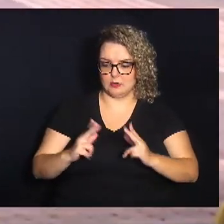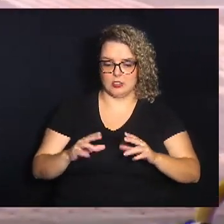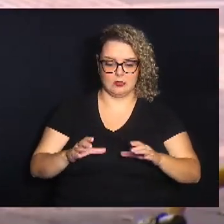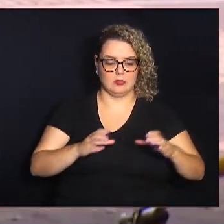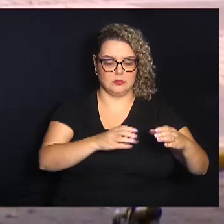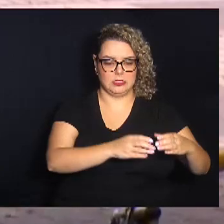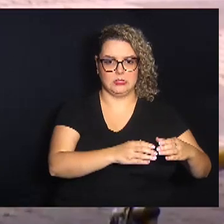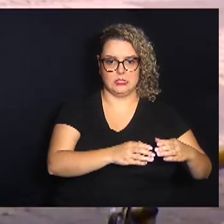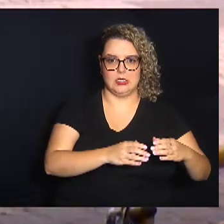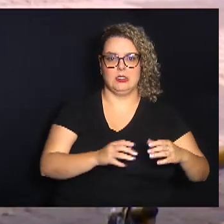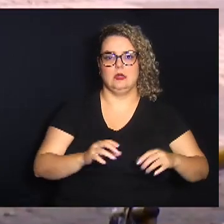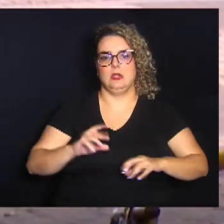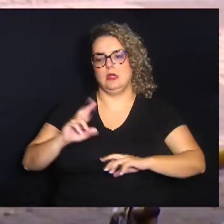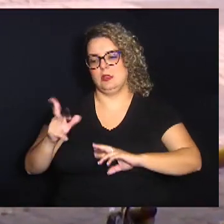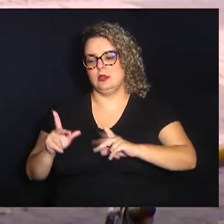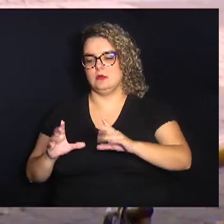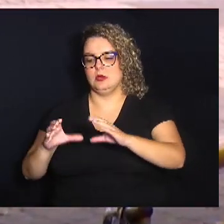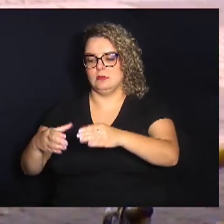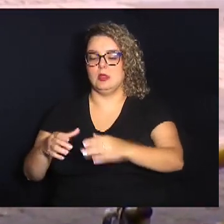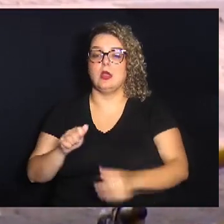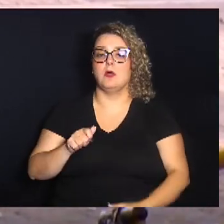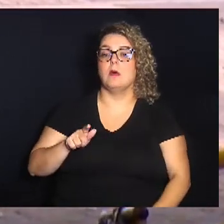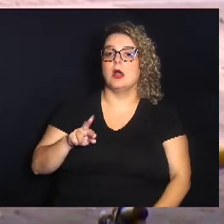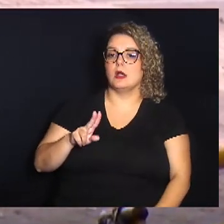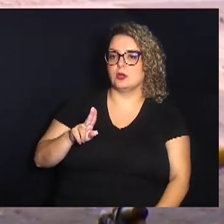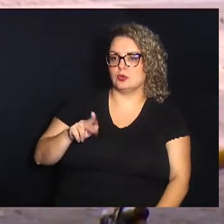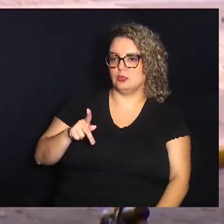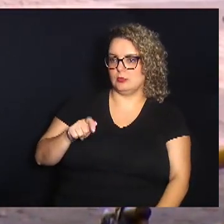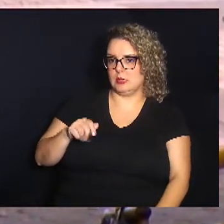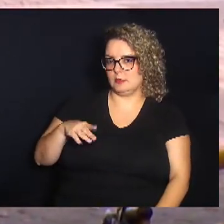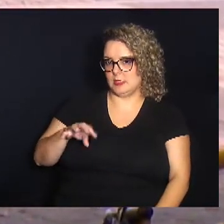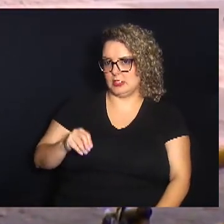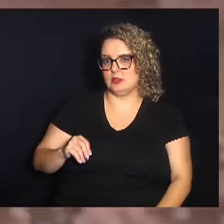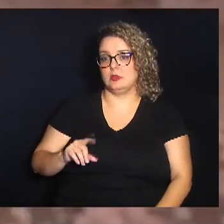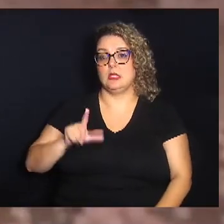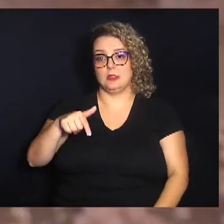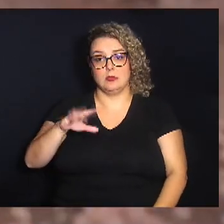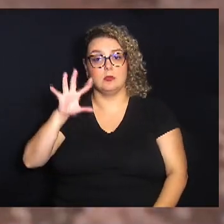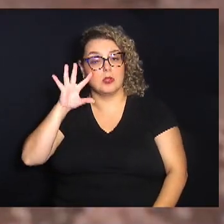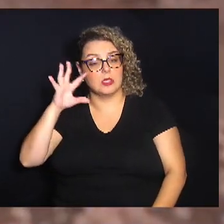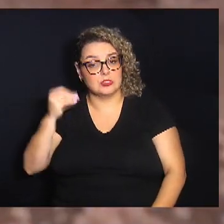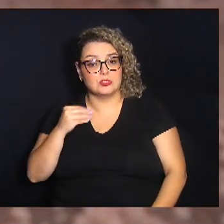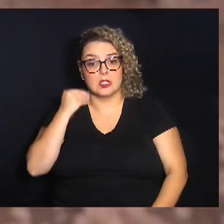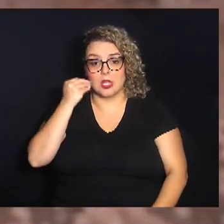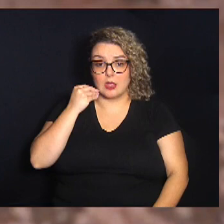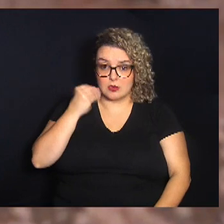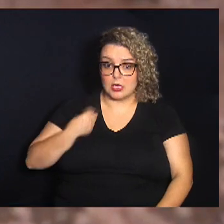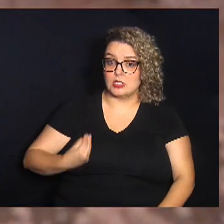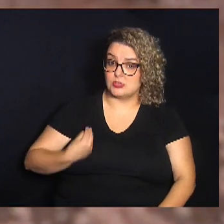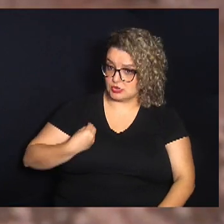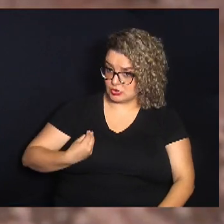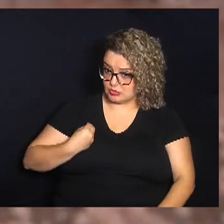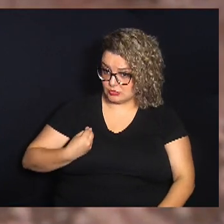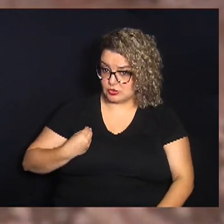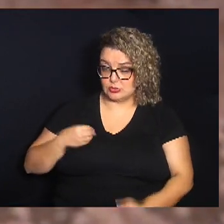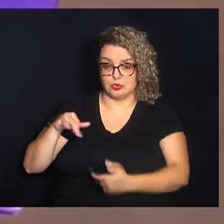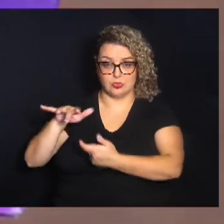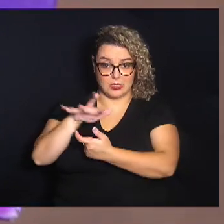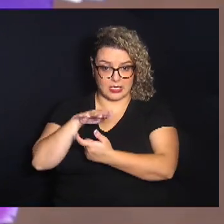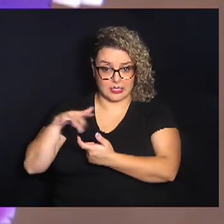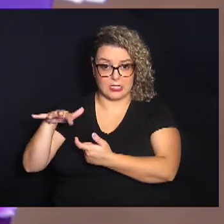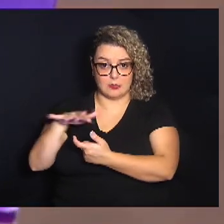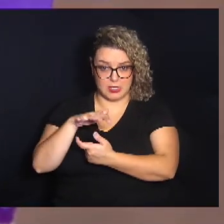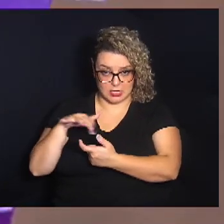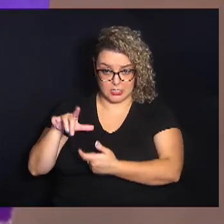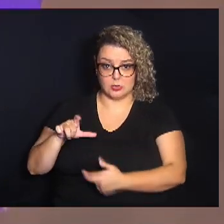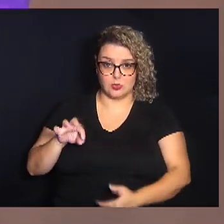grupo, depois é chamado agrupamento. E a partir do conhecimento e da experiência de vida que